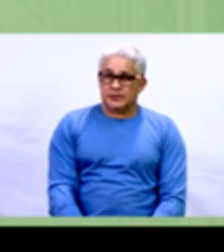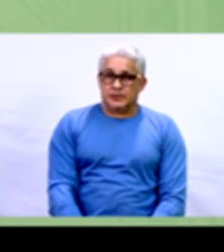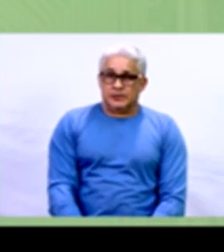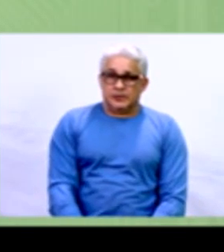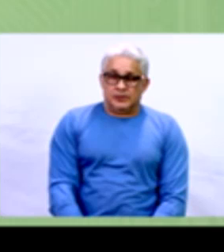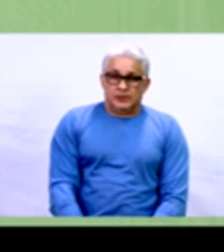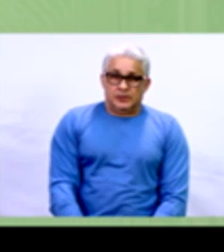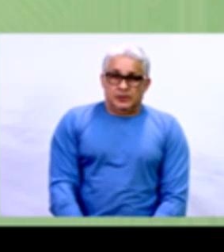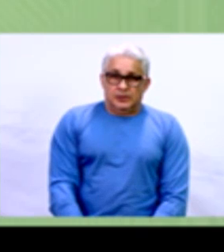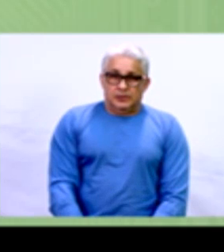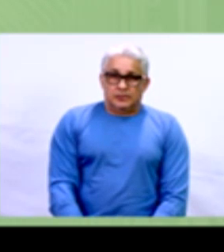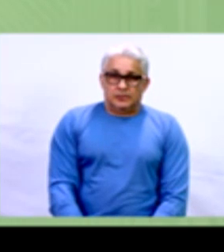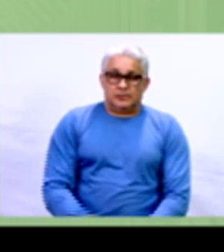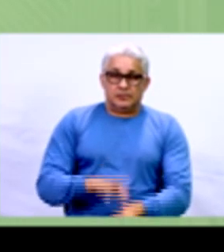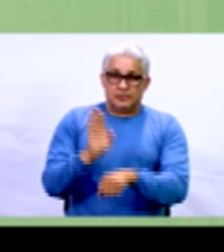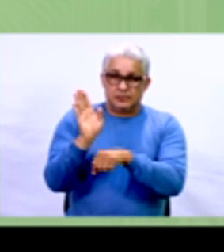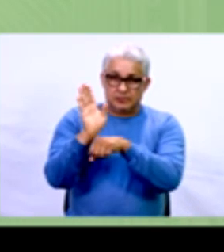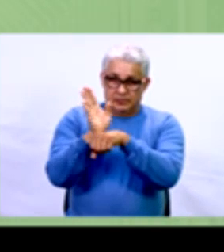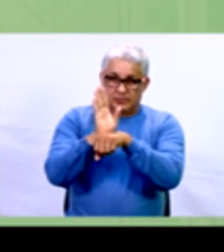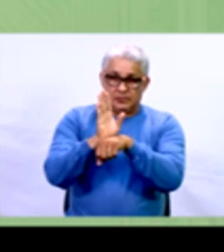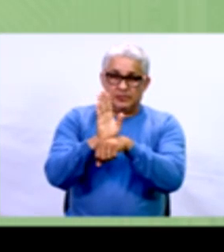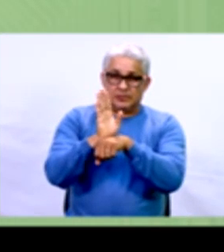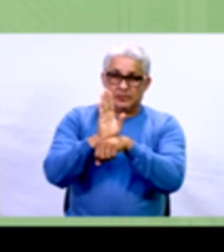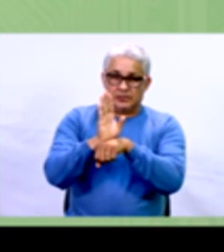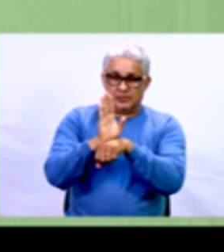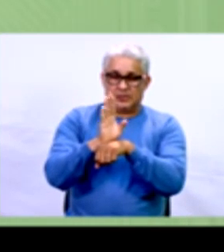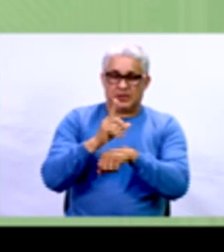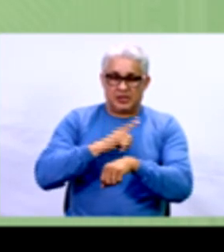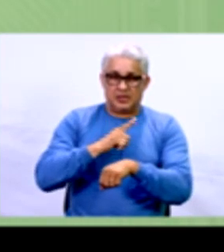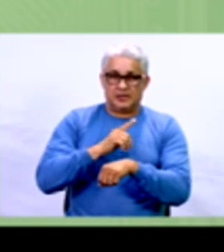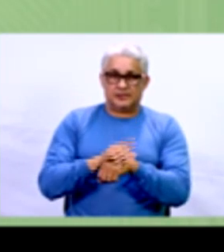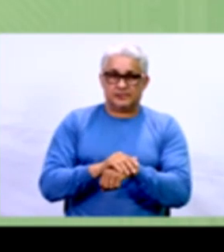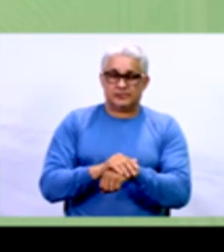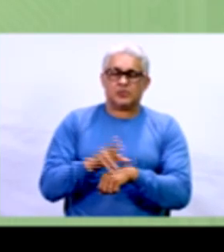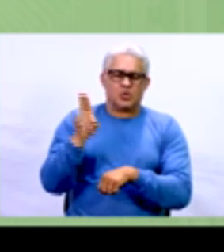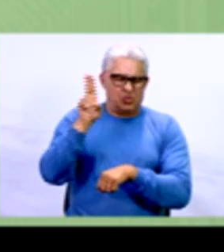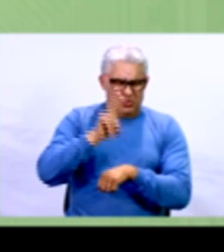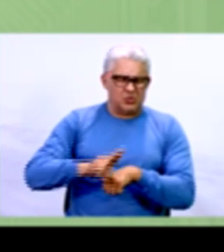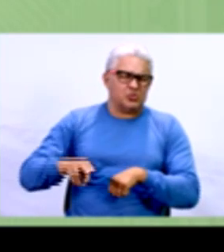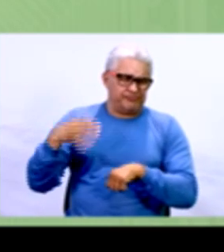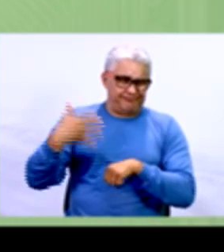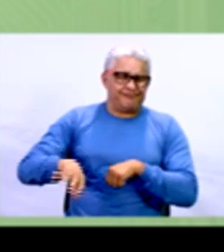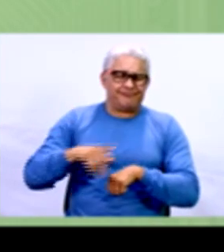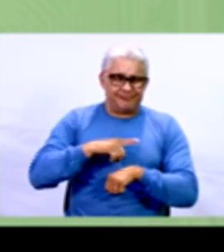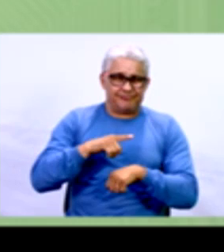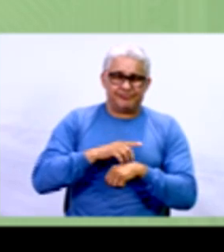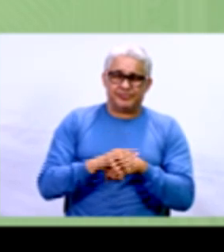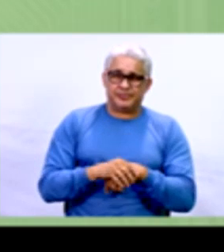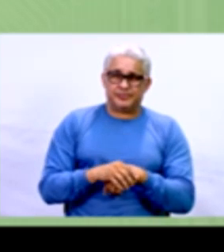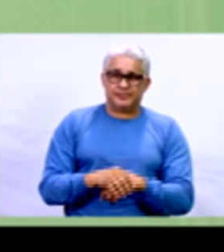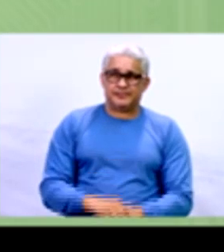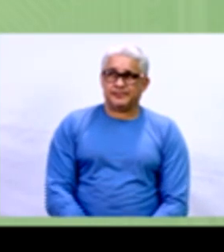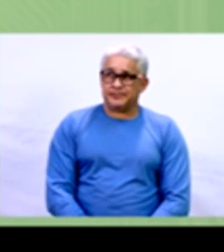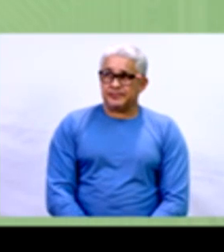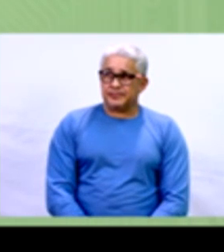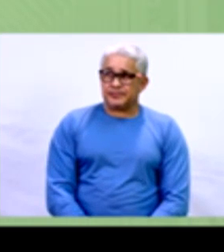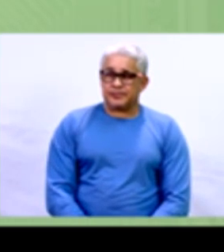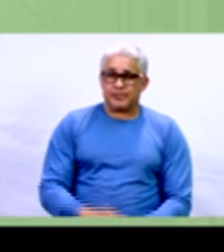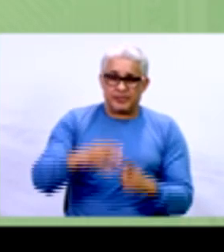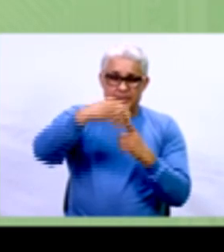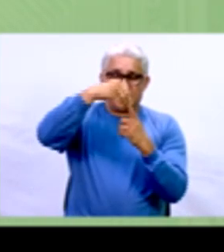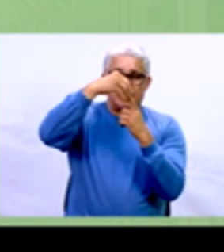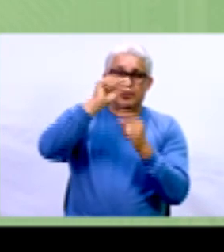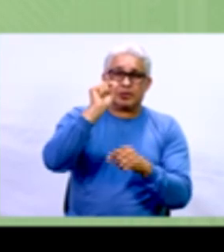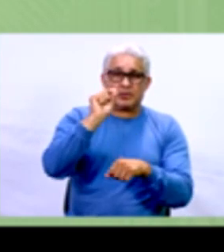Bom, nós temos também no cinema. A multimídia, ela também é utilizada bastante nos cinemas. E aqui a gente vai falar principalmente